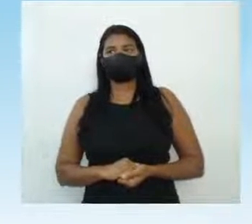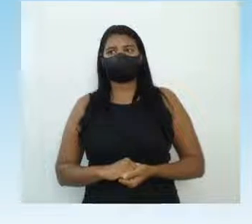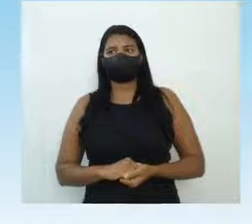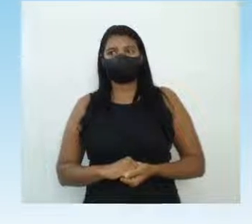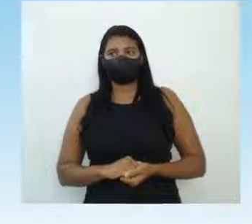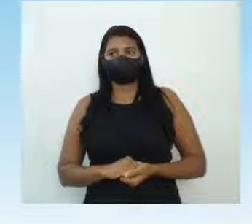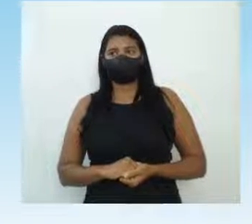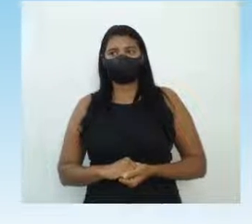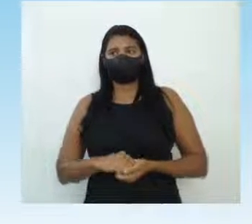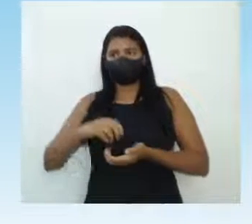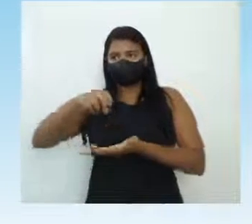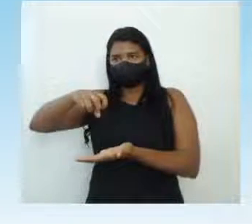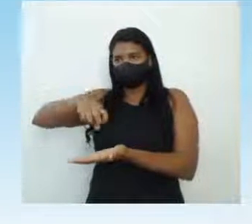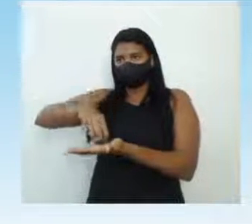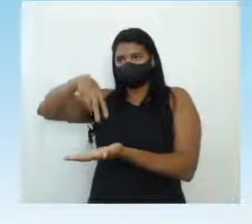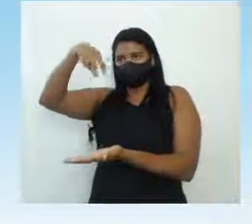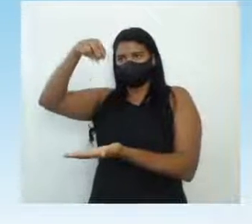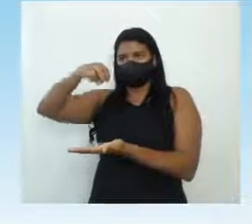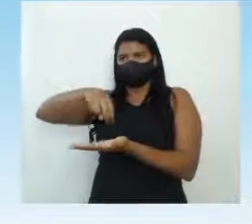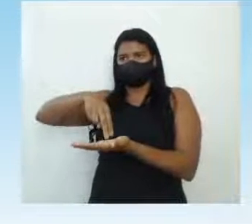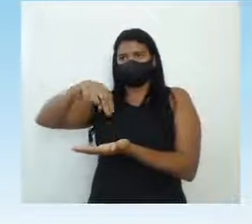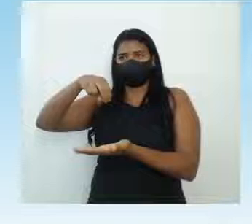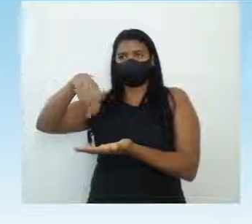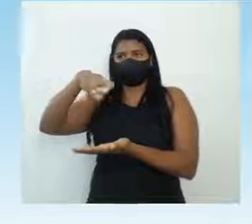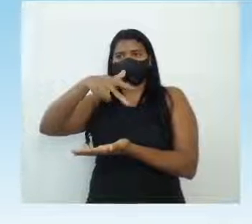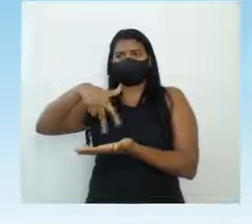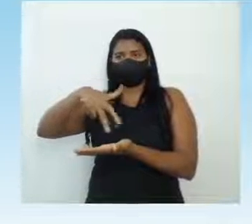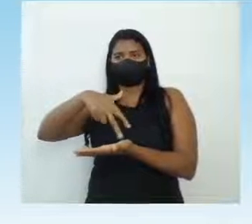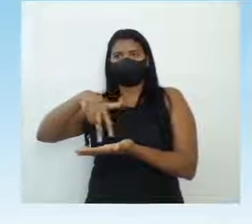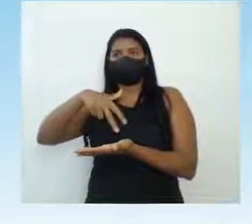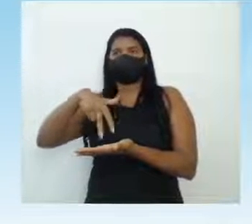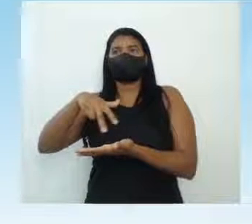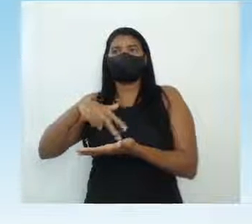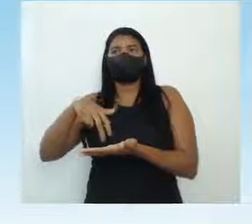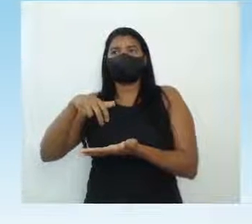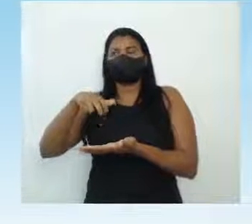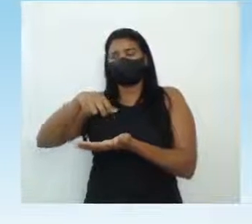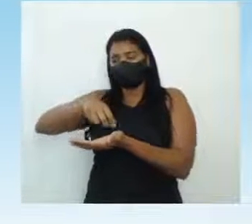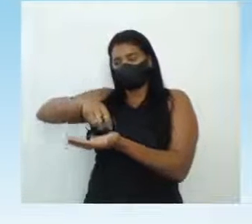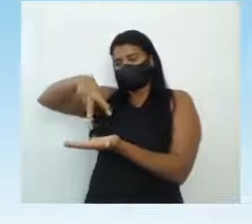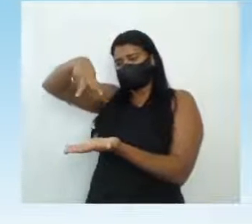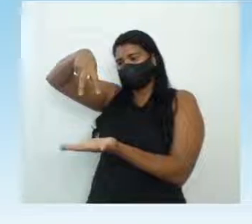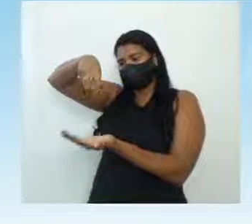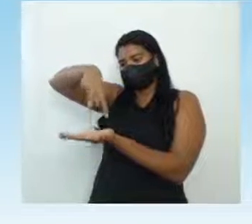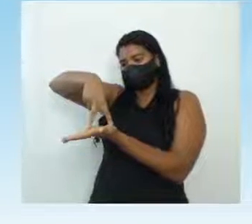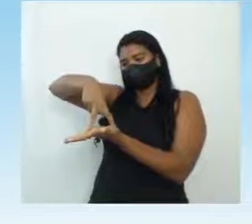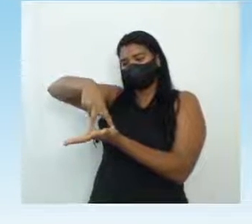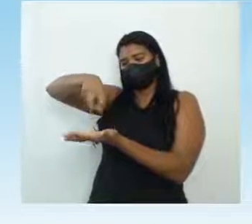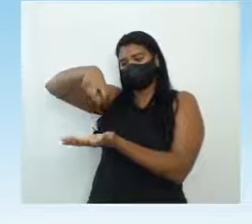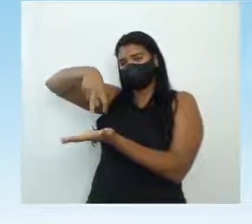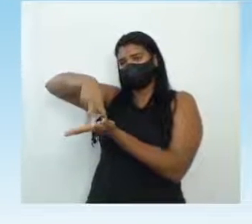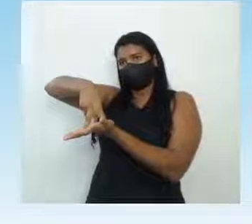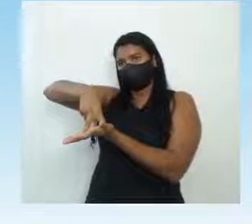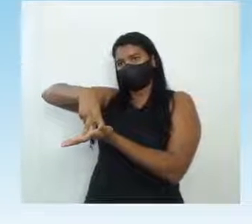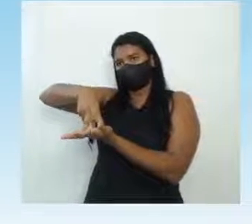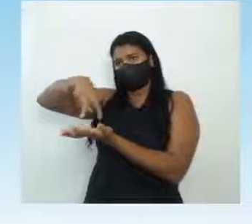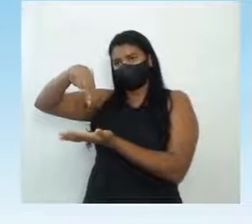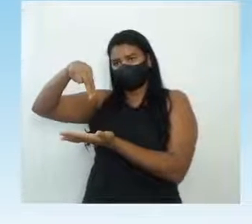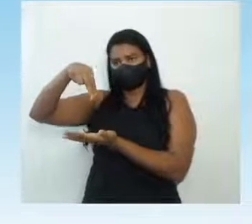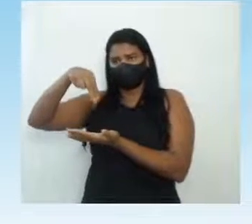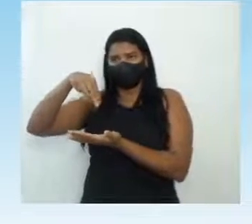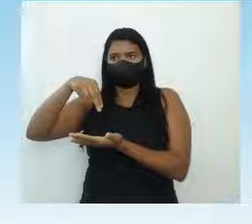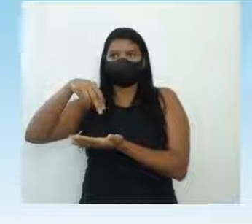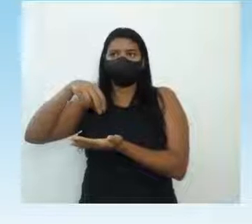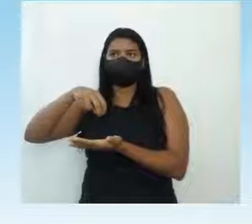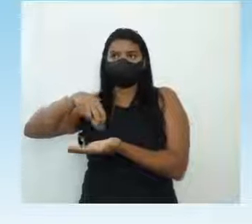dos pés e aí você pode elevar os pés abrindo escala, você pode elevar, dar